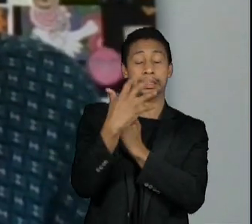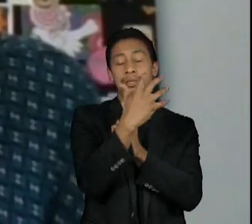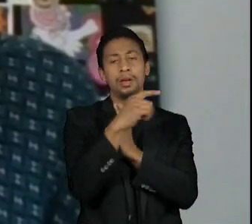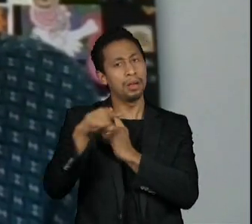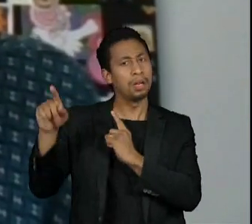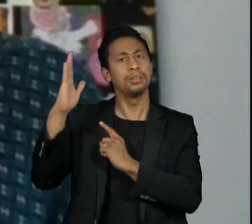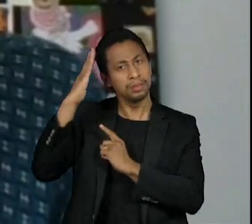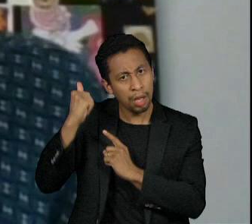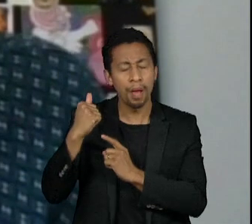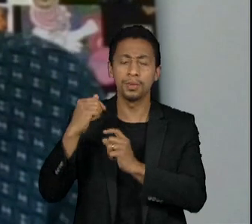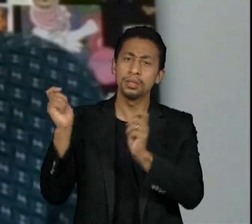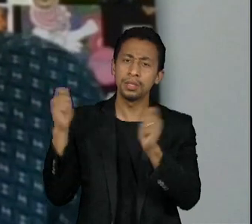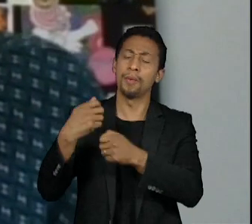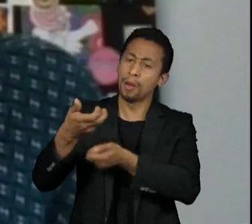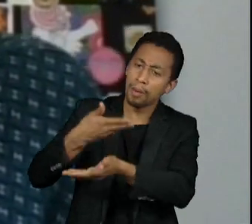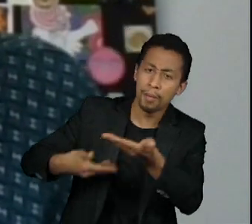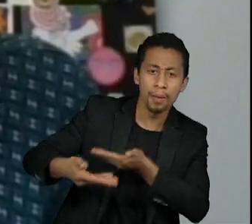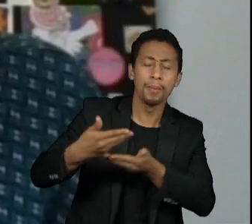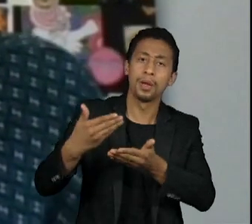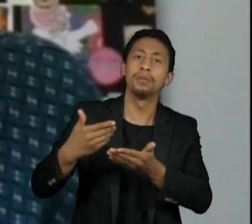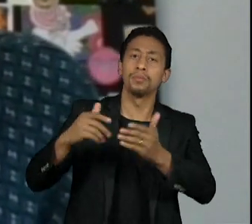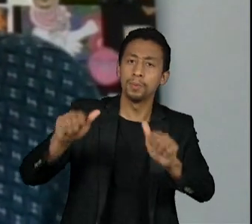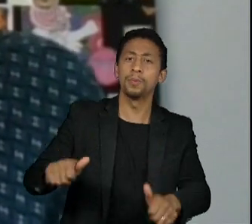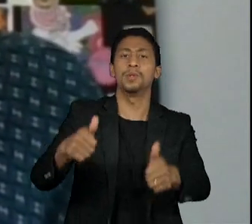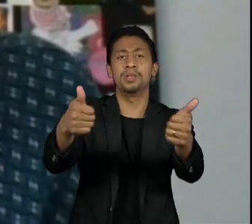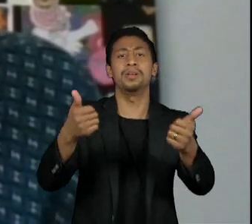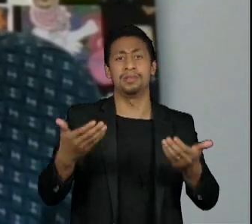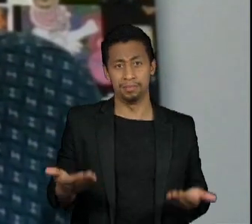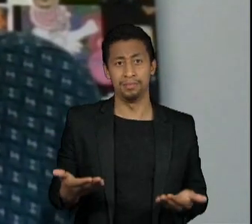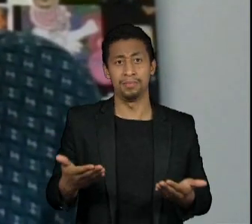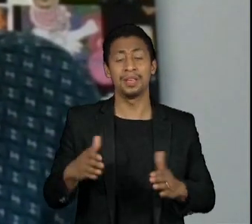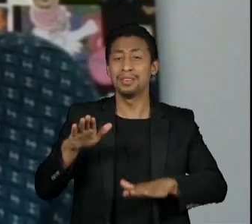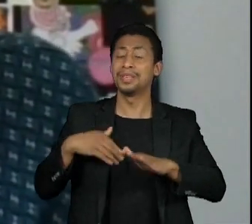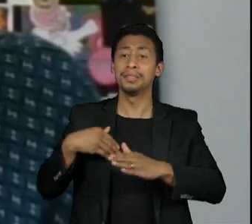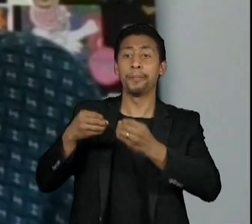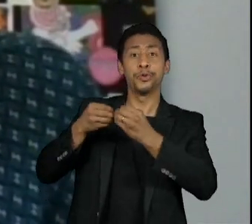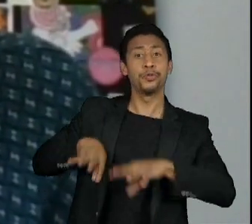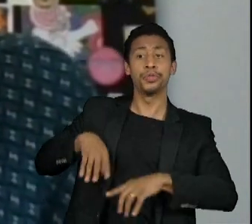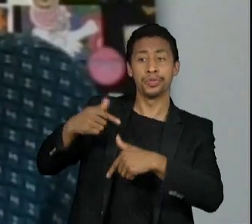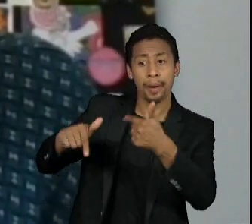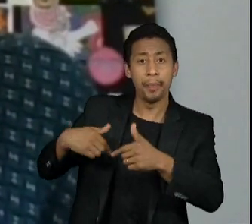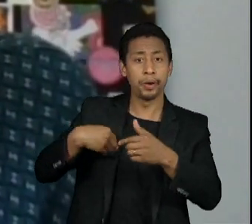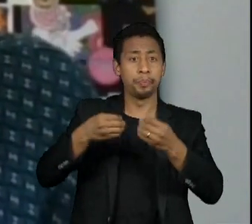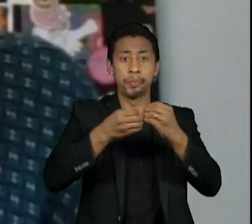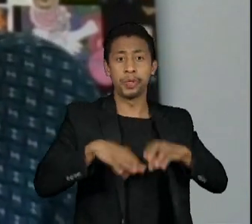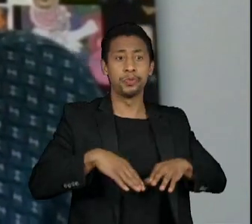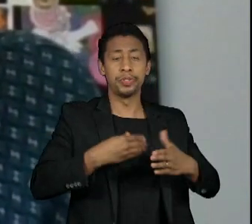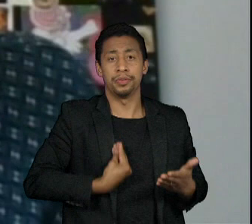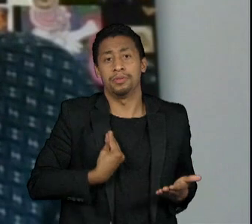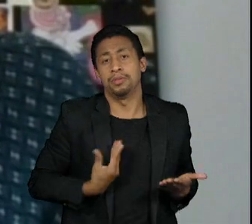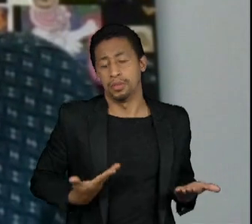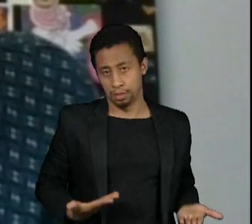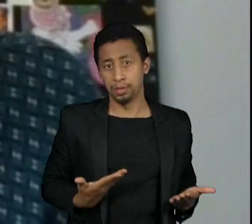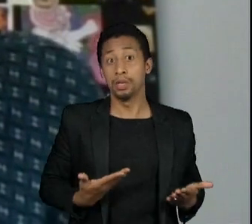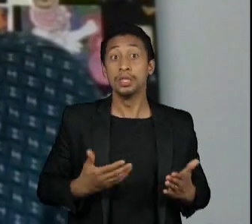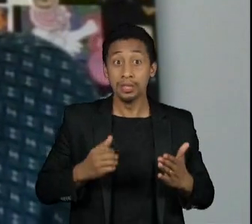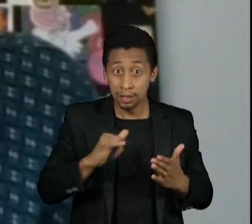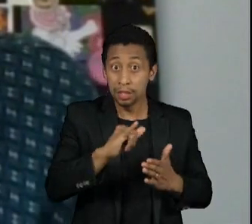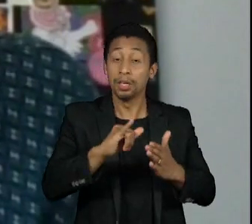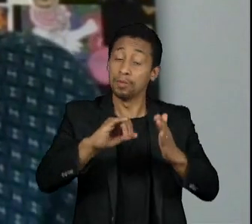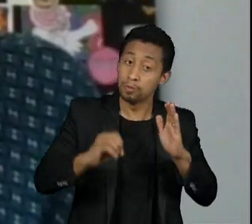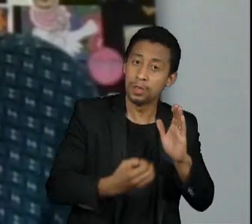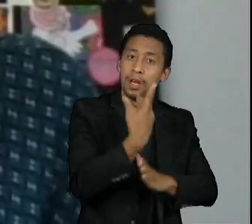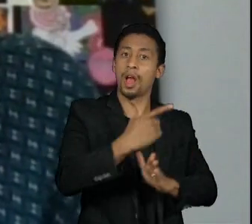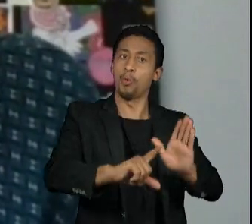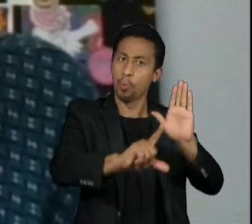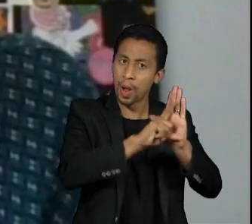seu desenvolvimento e podem se tornar barreiras. E, por outro lado, quando há política pública de qualidade, aí sim podem